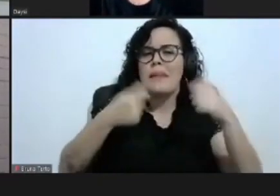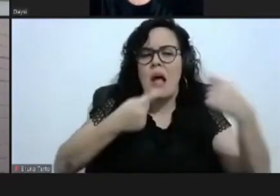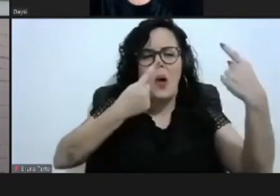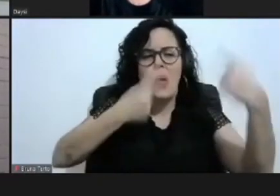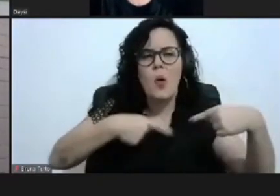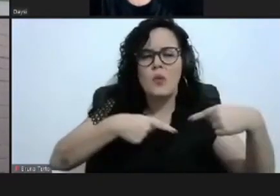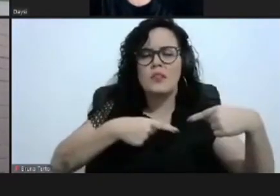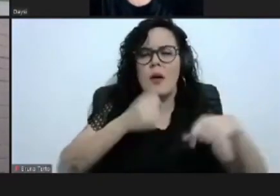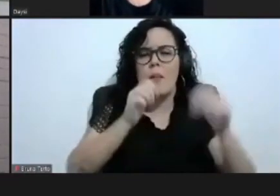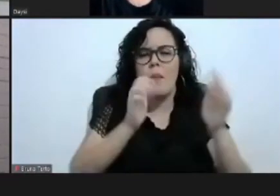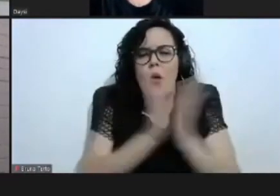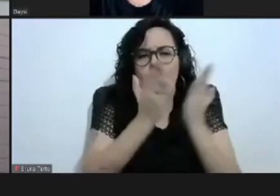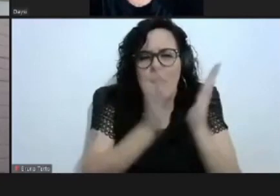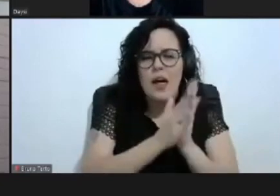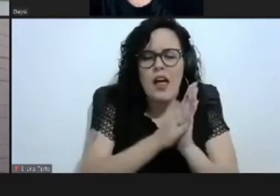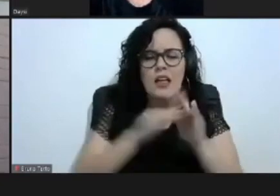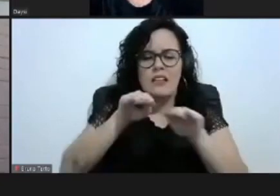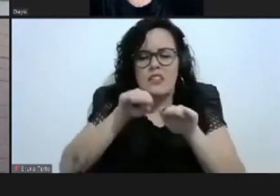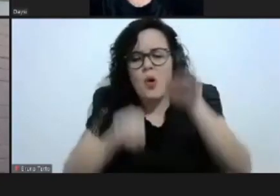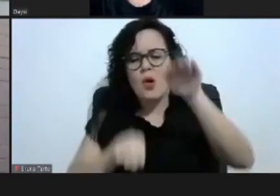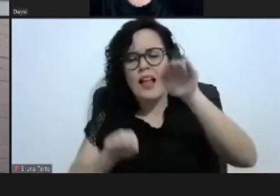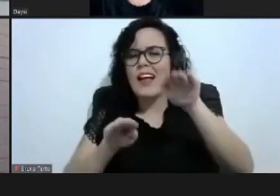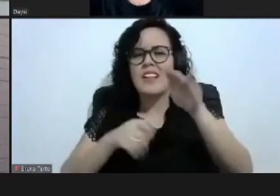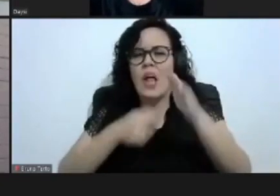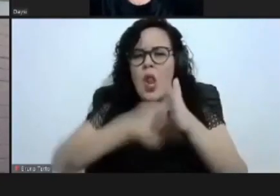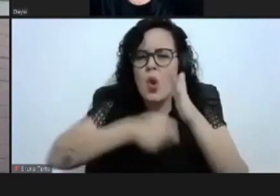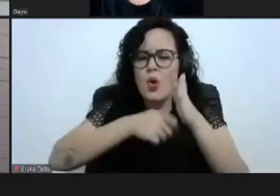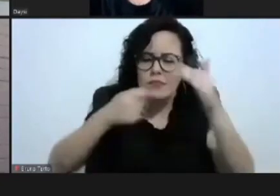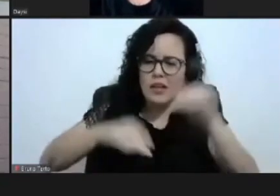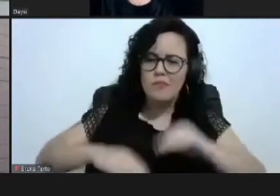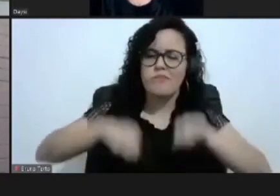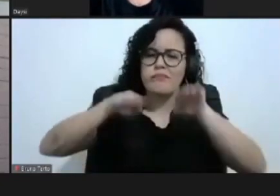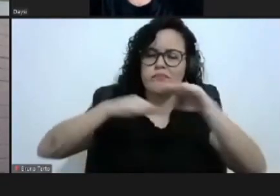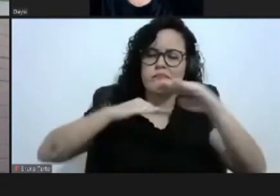pobreza, mas não a desigualdade. Aí de lá a gente caía